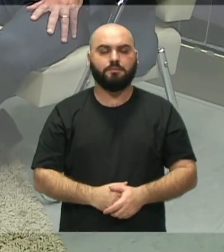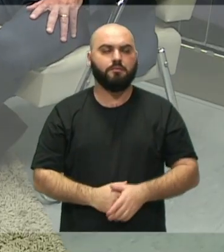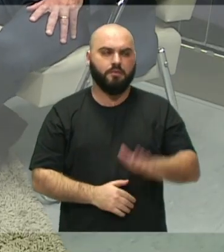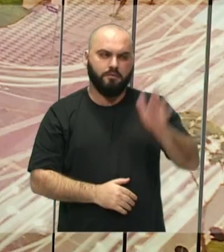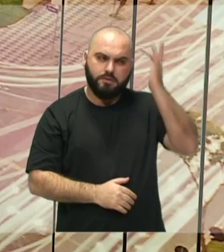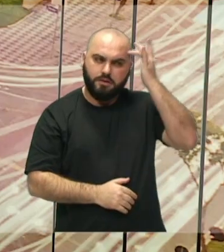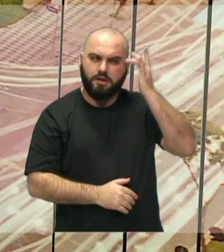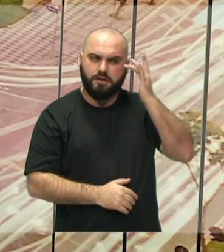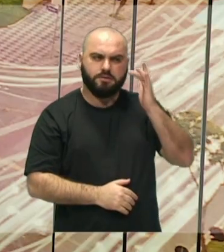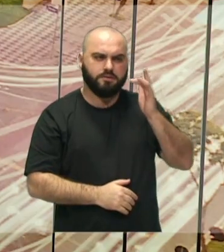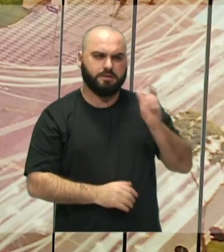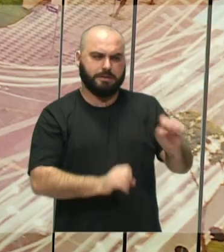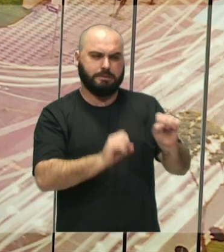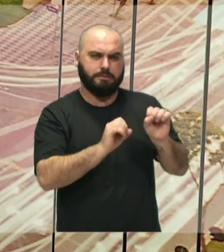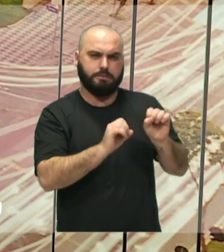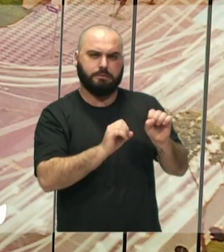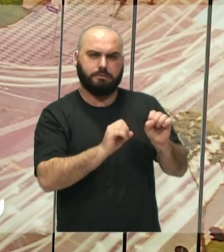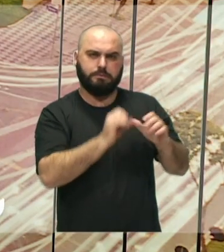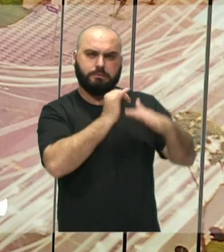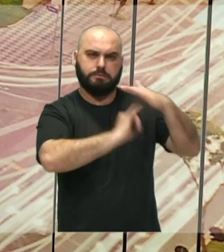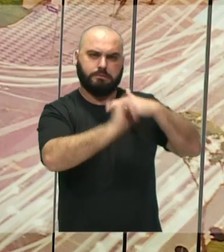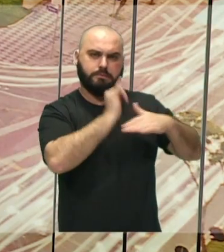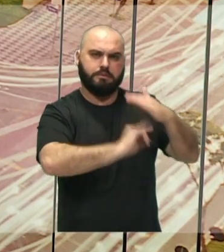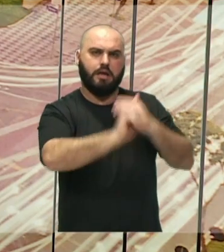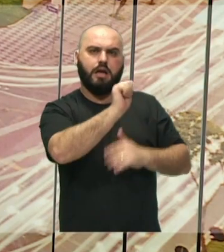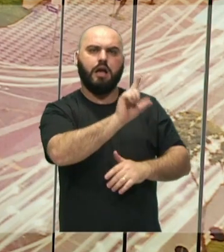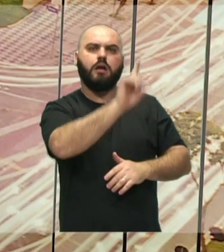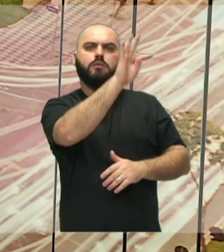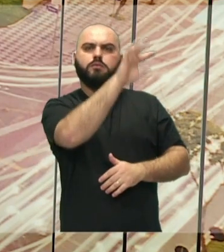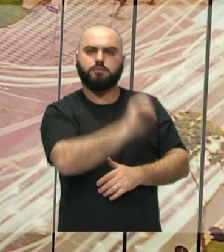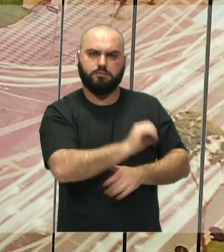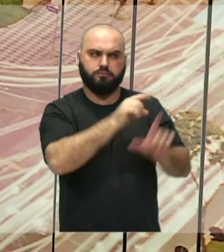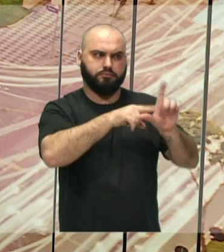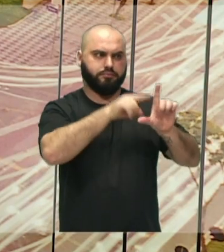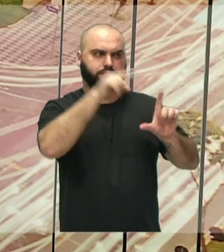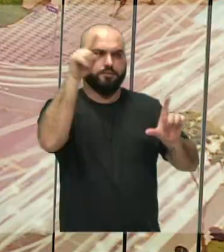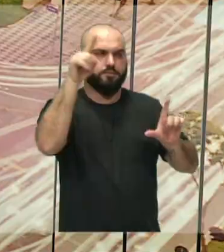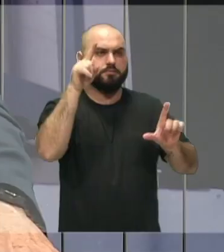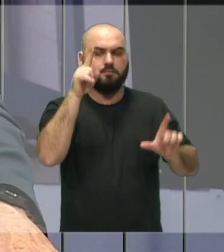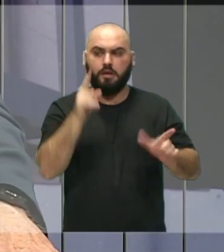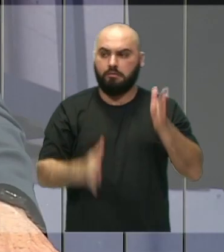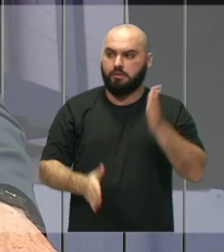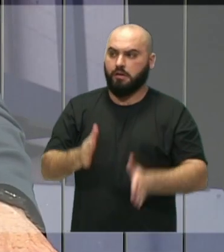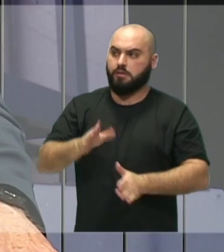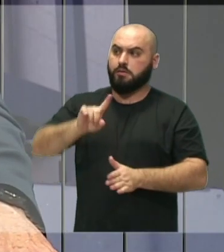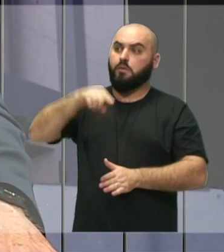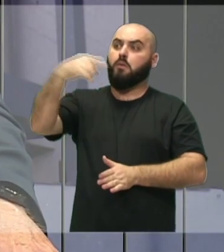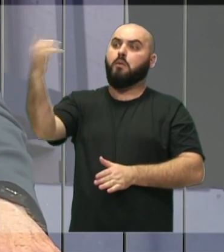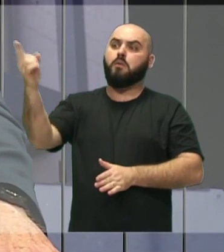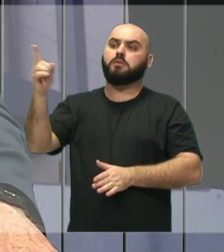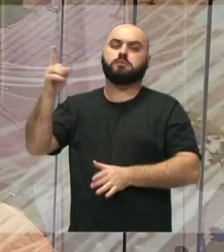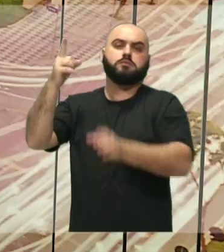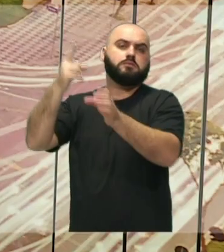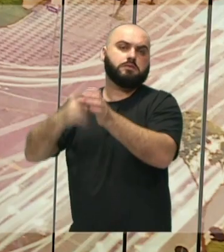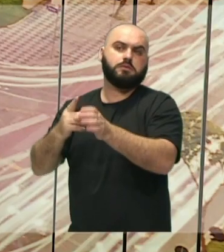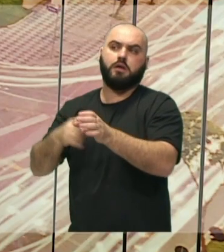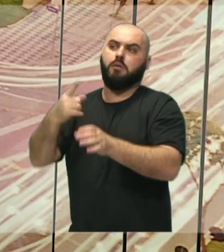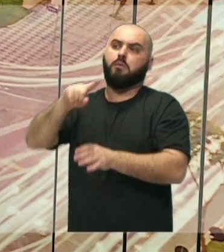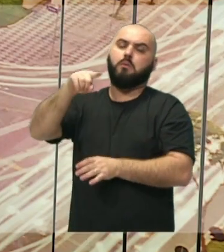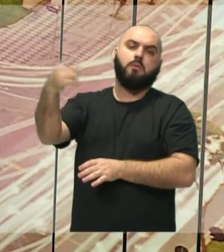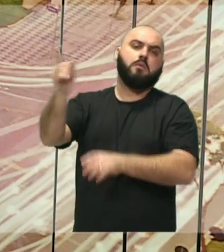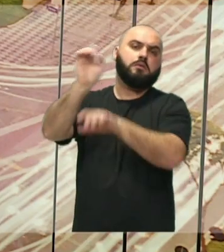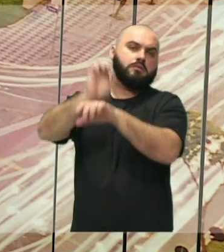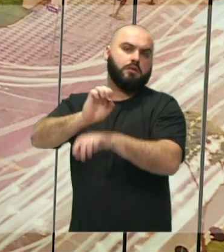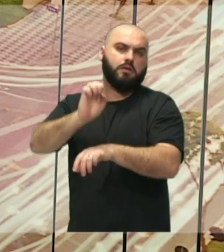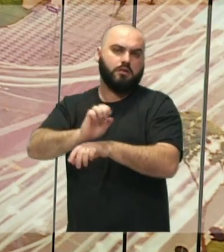muito no alto rendimento por meio da contratação de atletas de fora, que até podem trazer contribuições para conviver, passar a transmitir experiência,